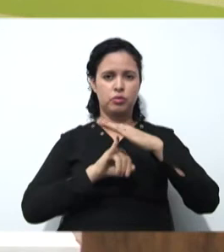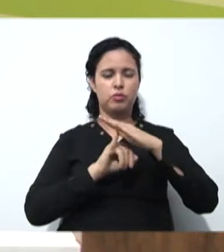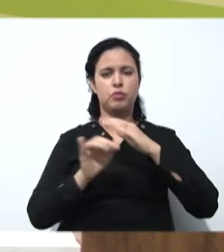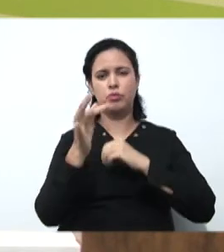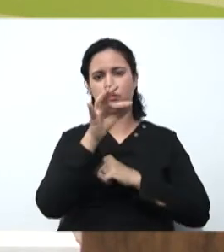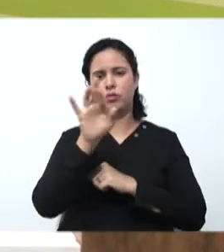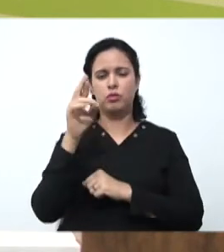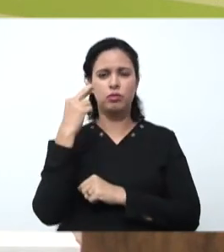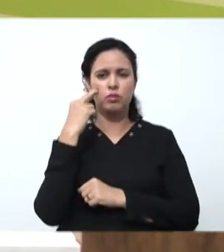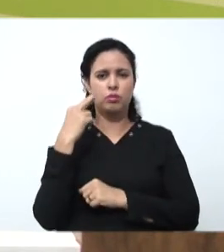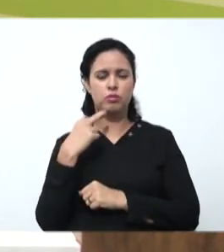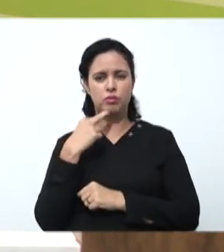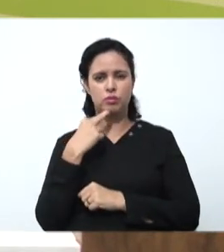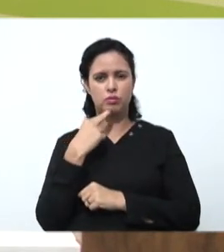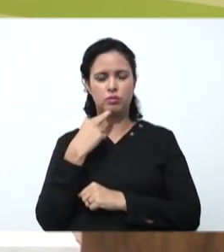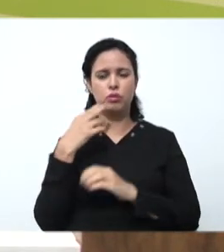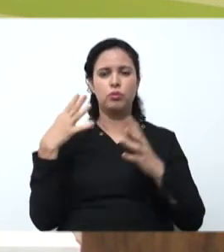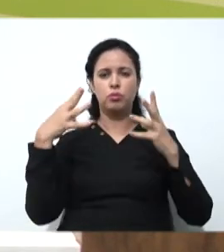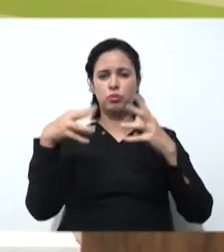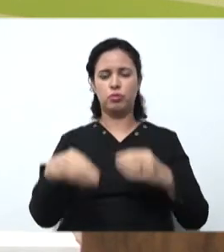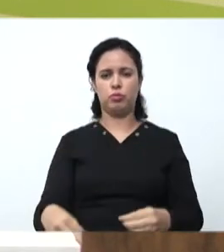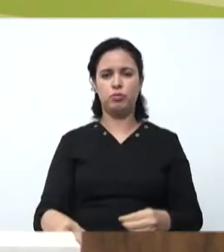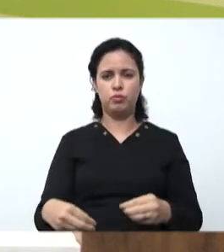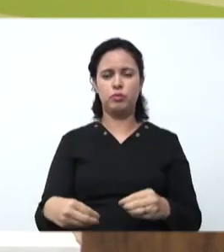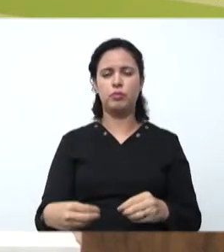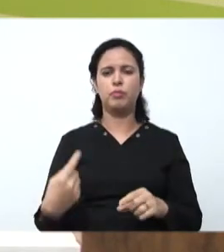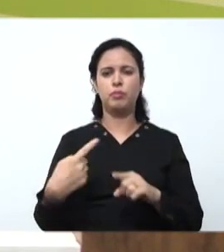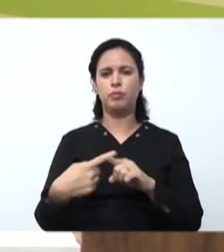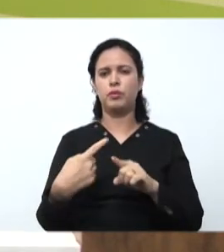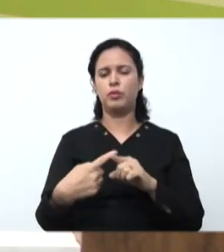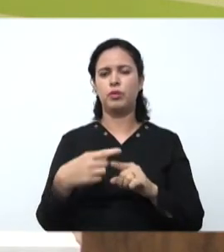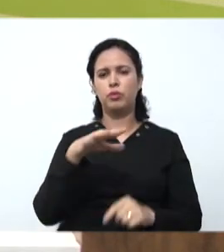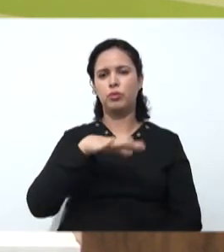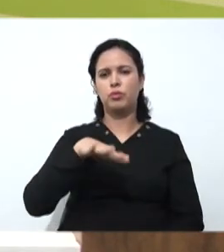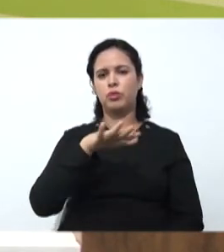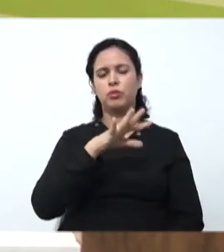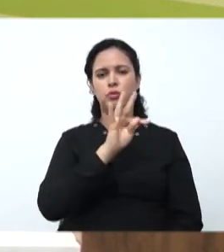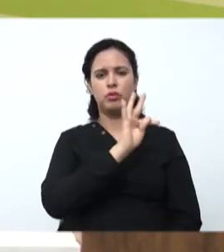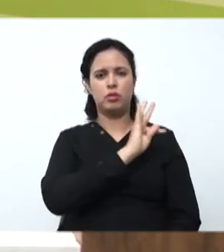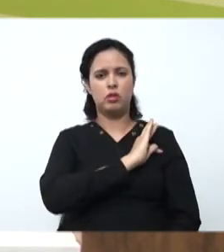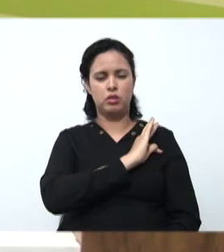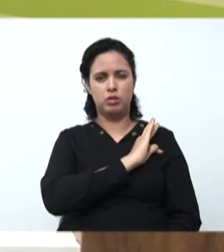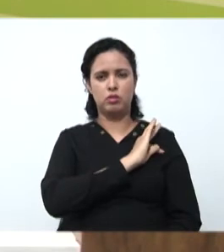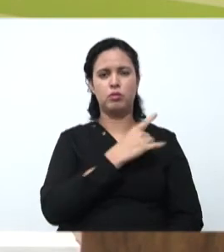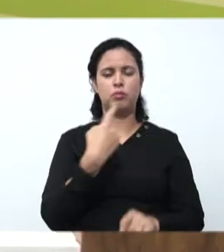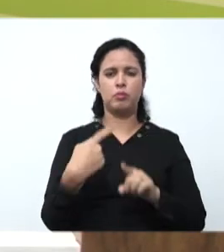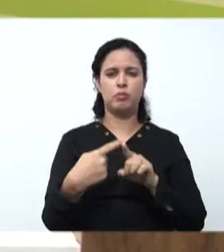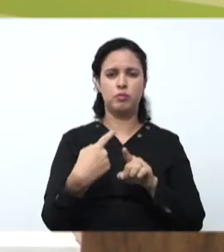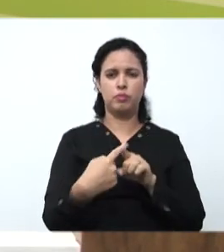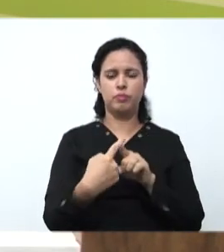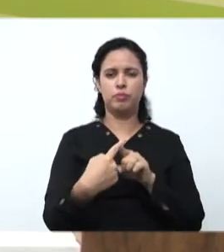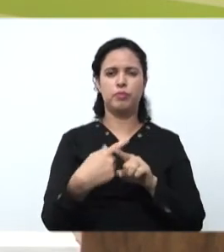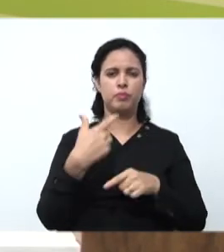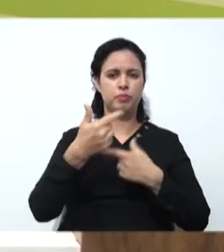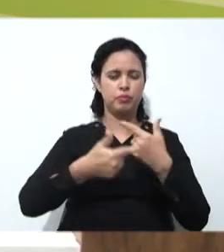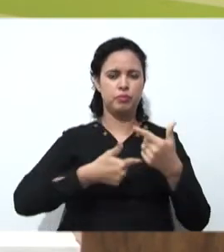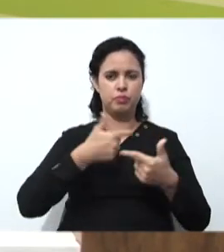de Rondônia, de todos os institutos, principalmente no nível técnico. Nós trabalhamos